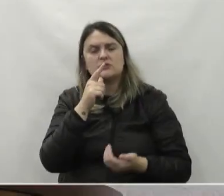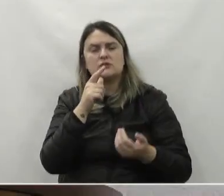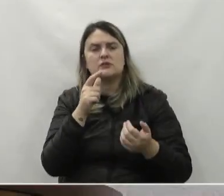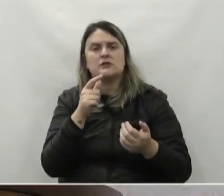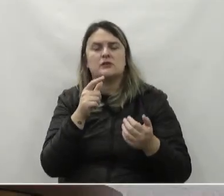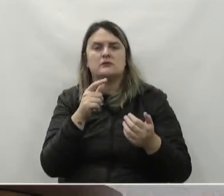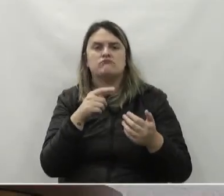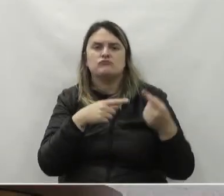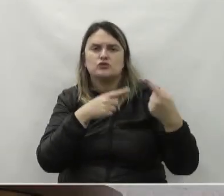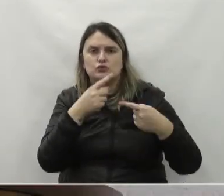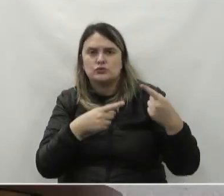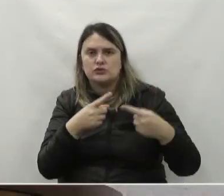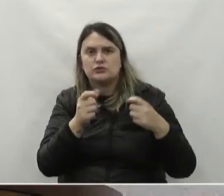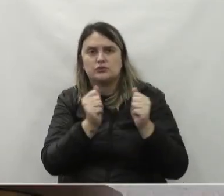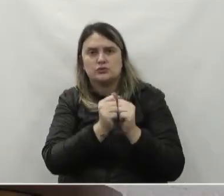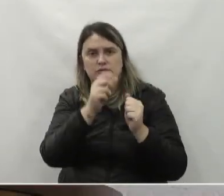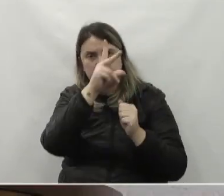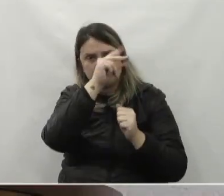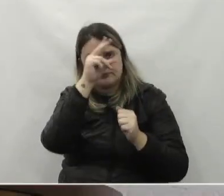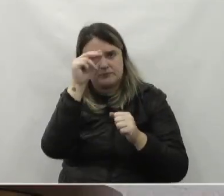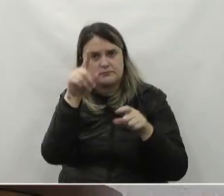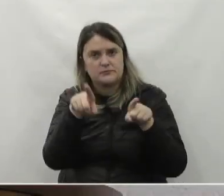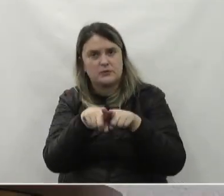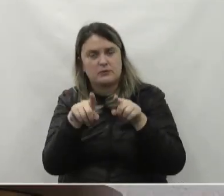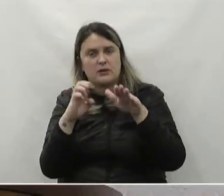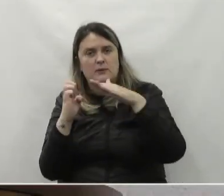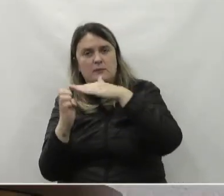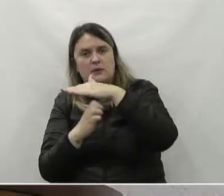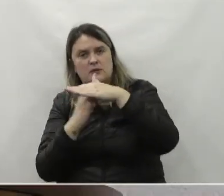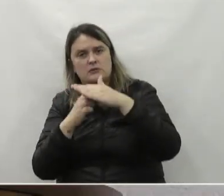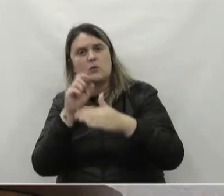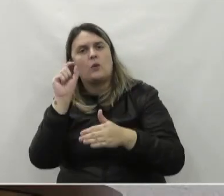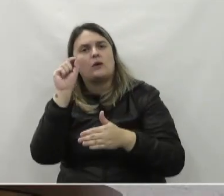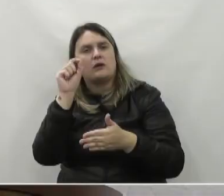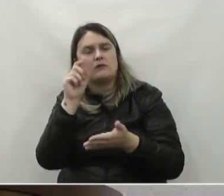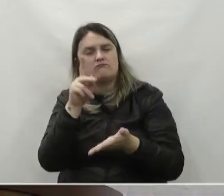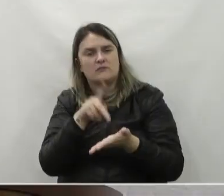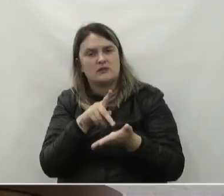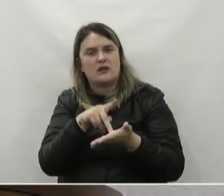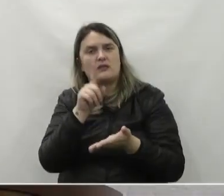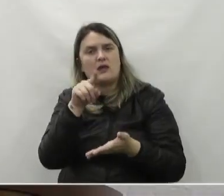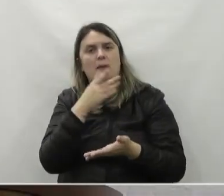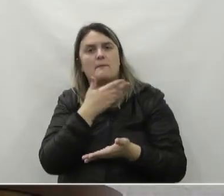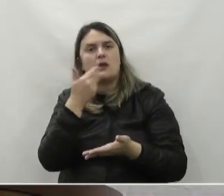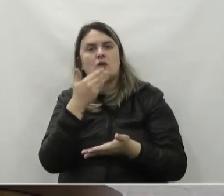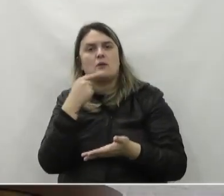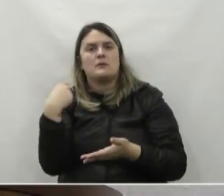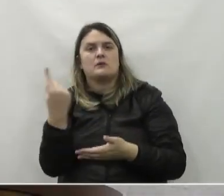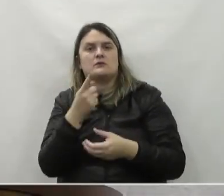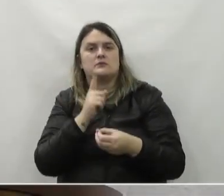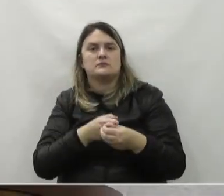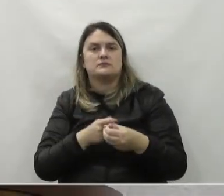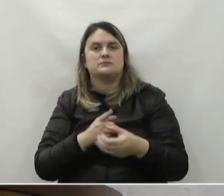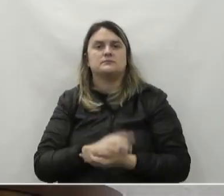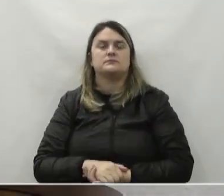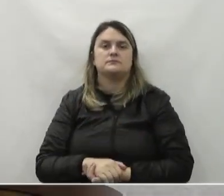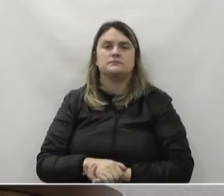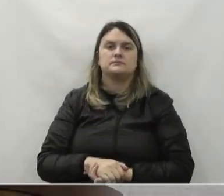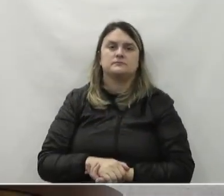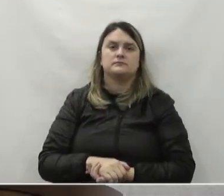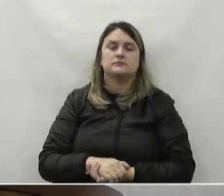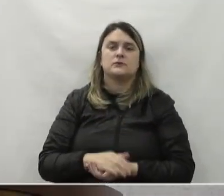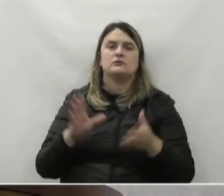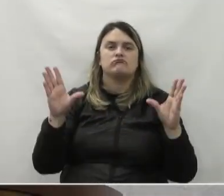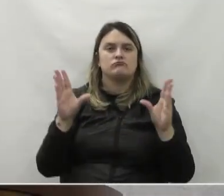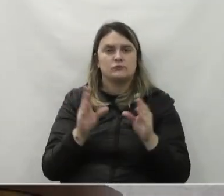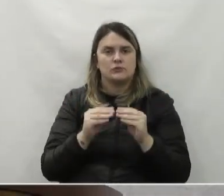junto ao executivo, à empresa, o que realmente é o melhor para o município aqui de União da Vitória. Na noite de